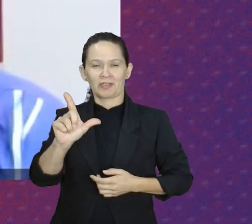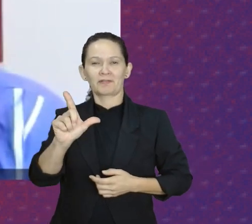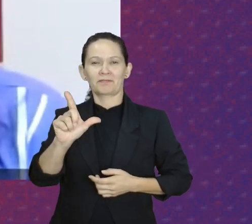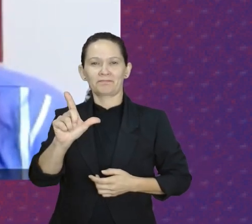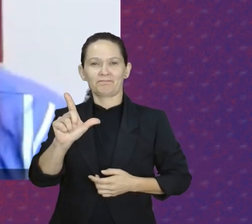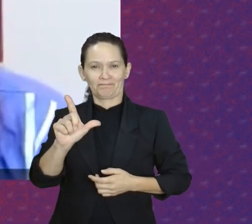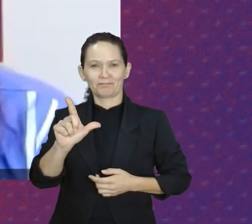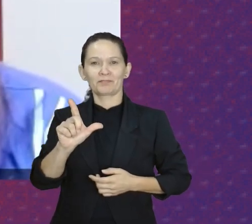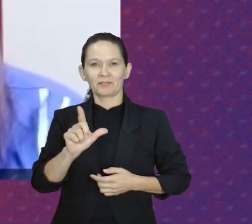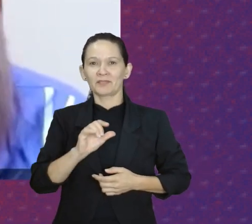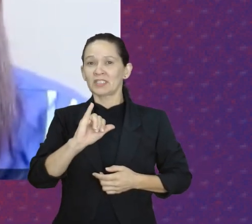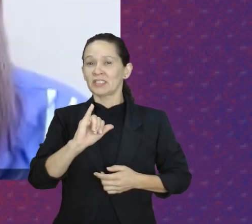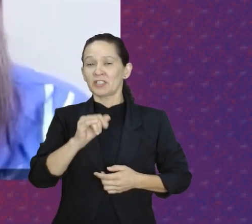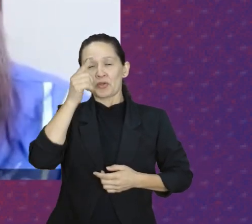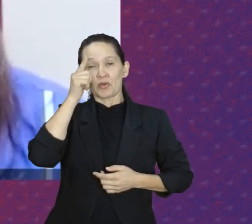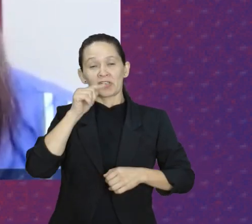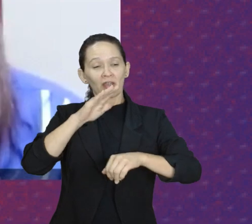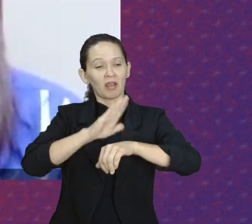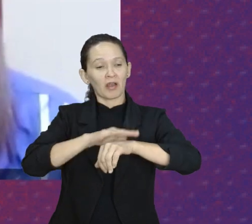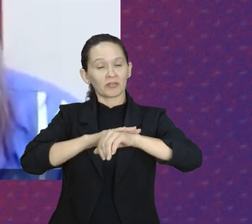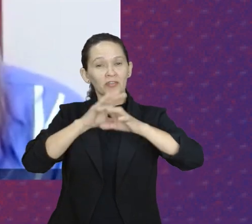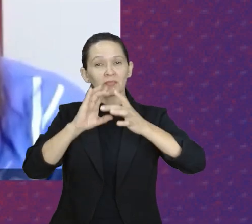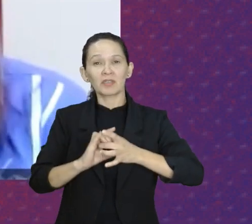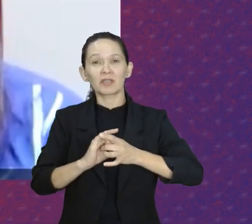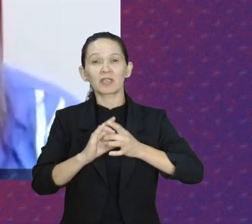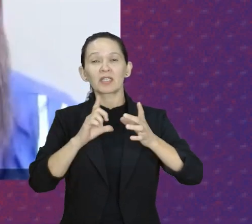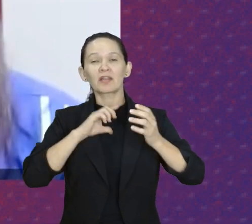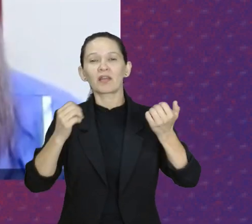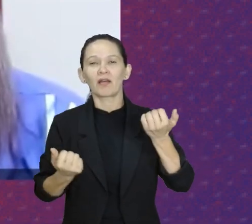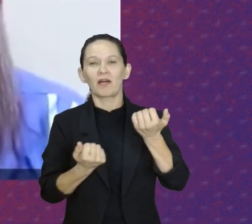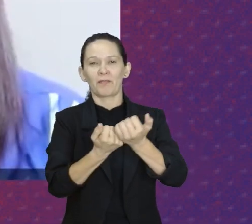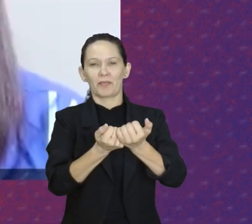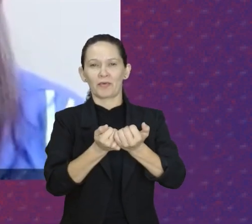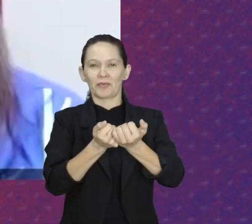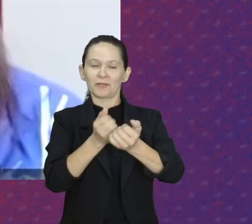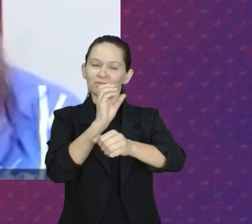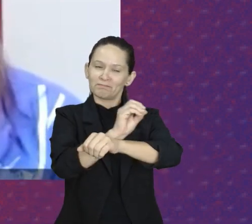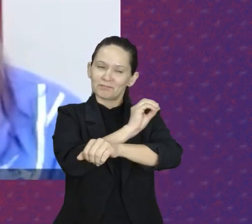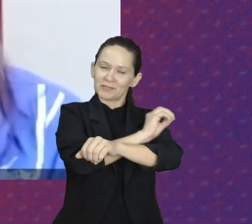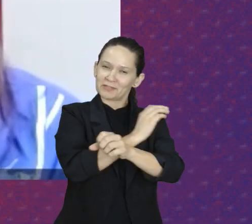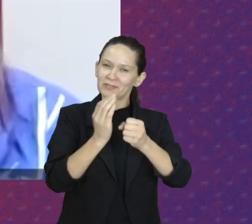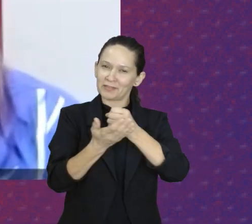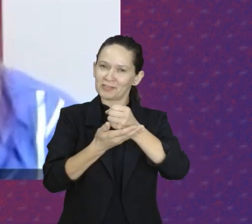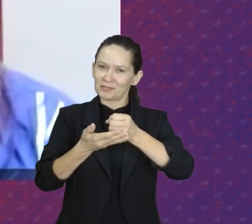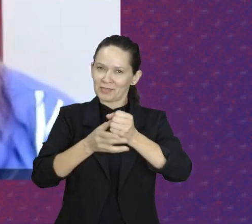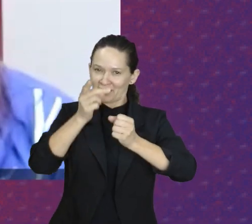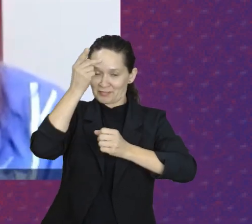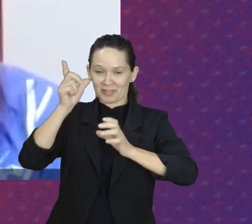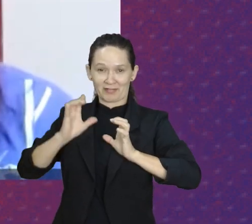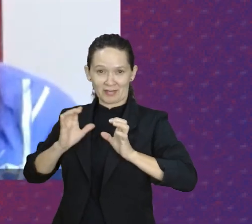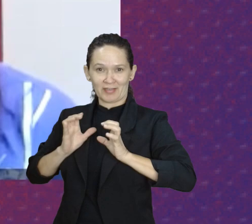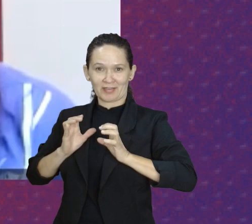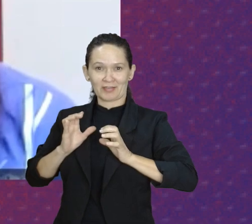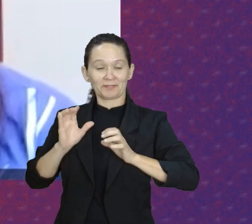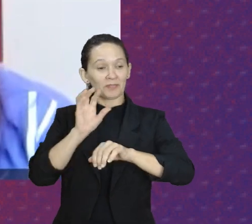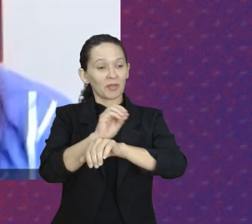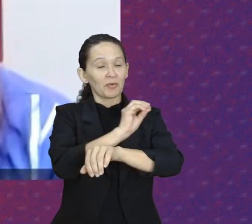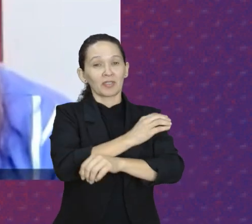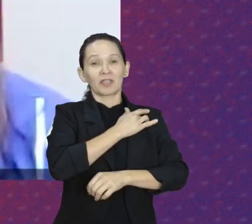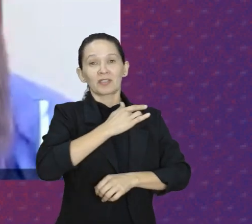momento de maior dependência, ter apoio para os seus cuidados básicos, né? Para o cuidado de saúde, ou